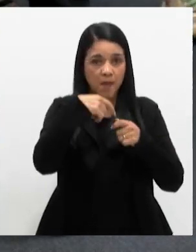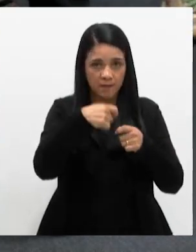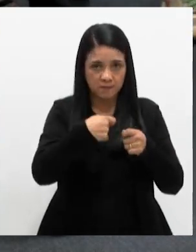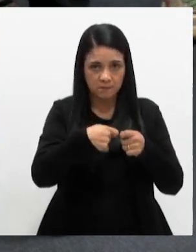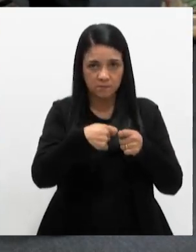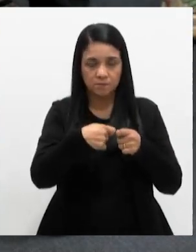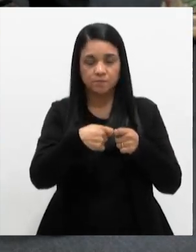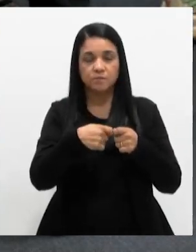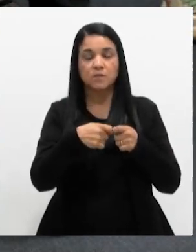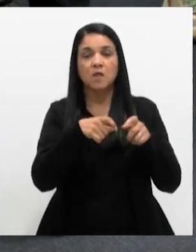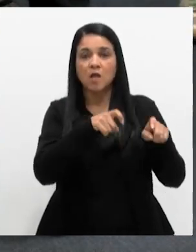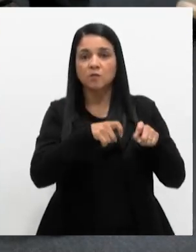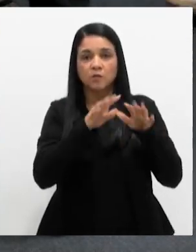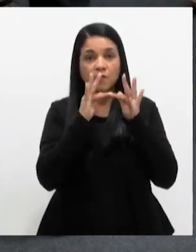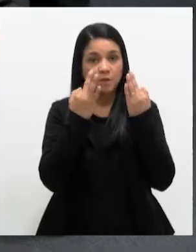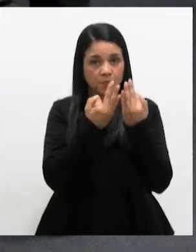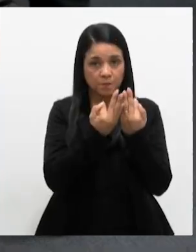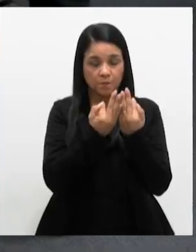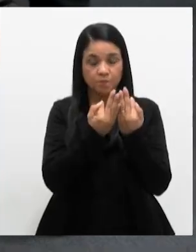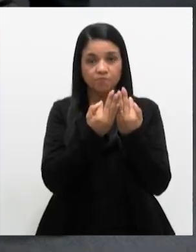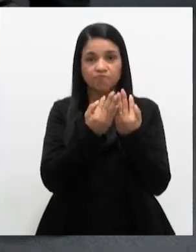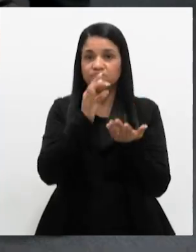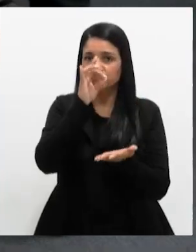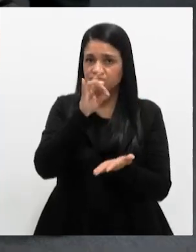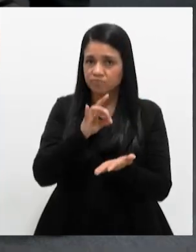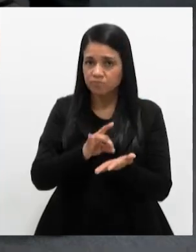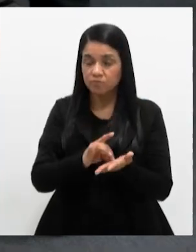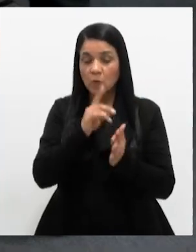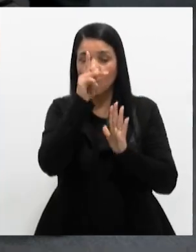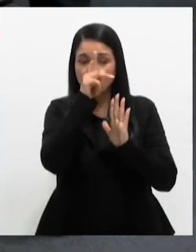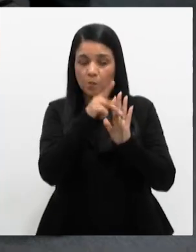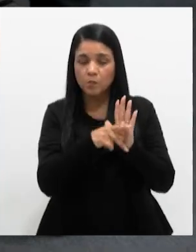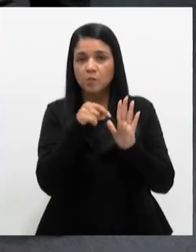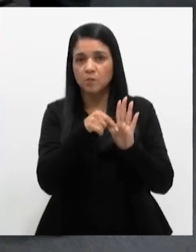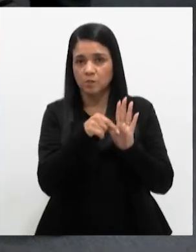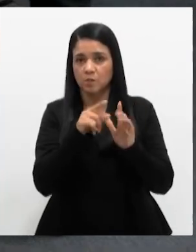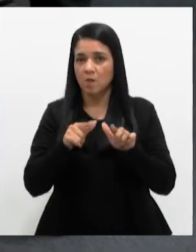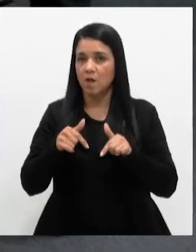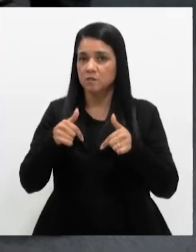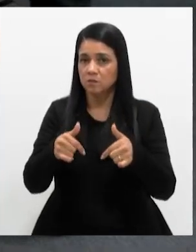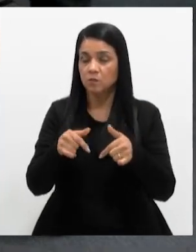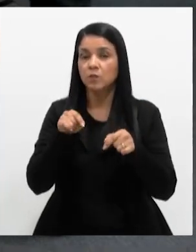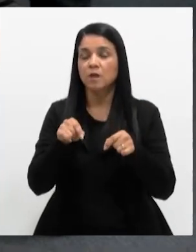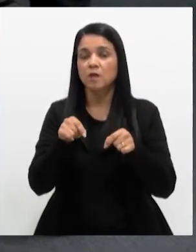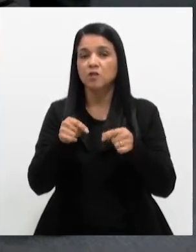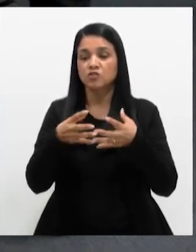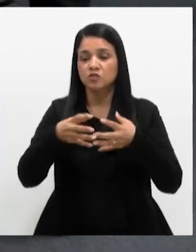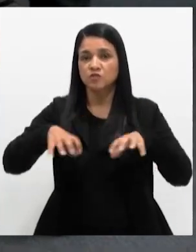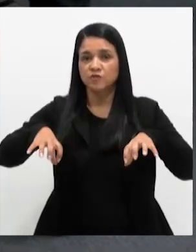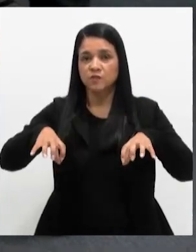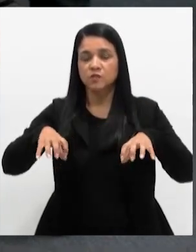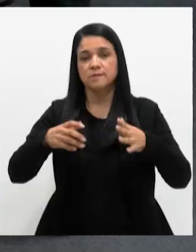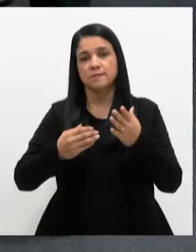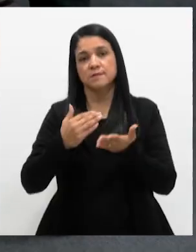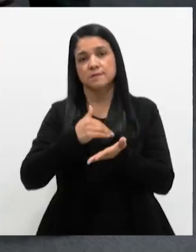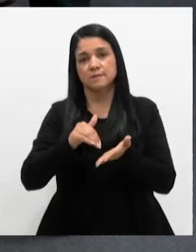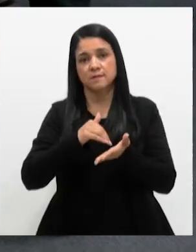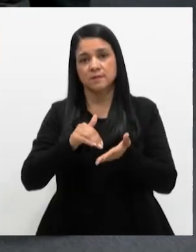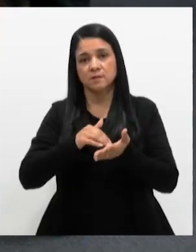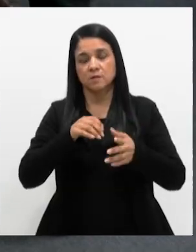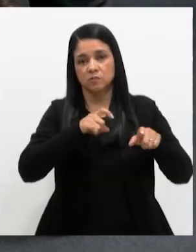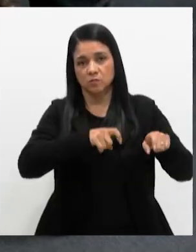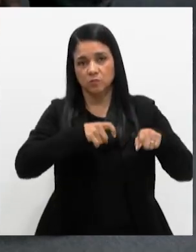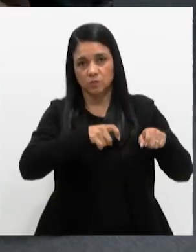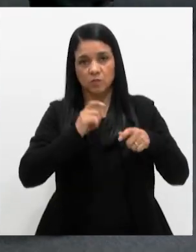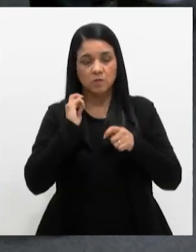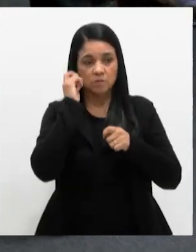Agricultura Familiar. Na prática, o que esse projeto faz é dividir a atual Secretaria de Agricultura,